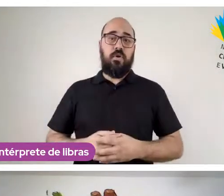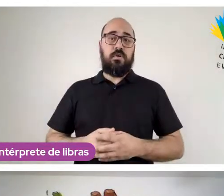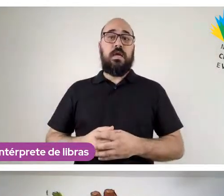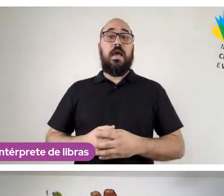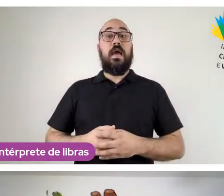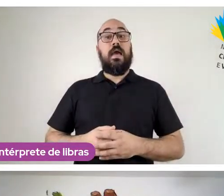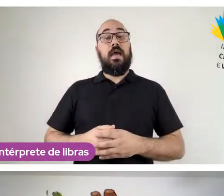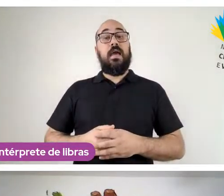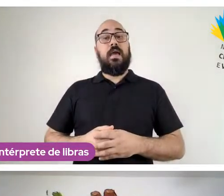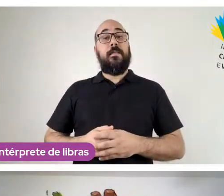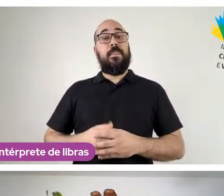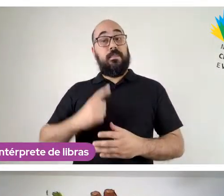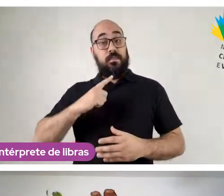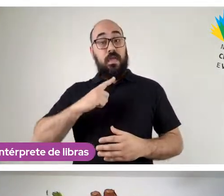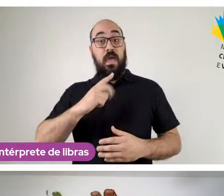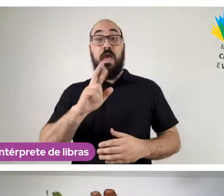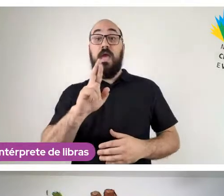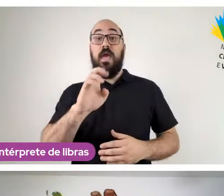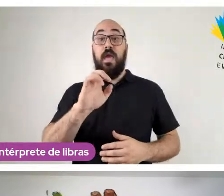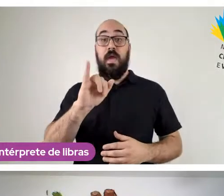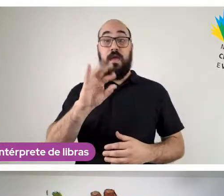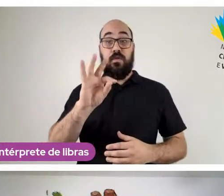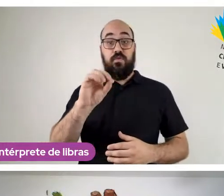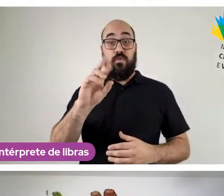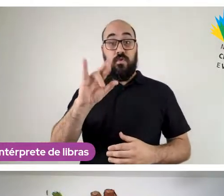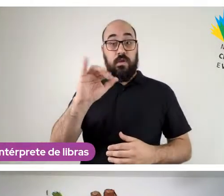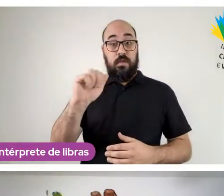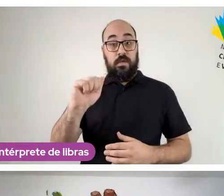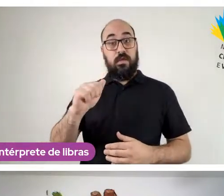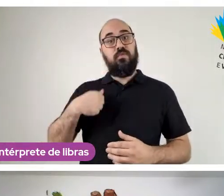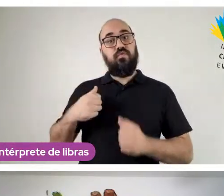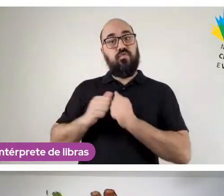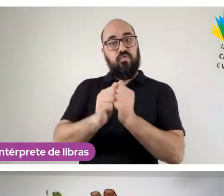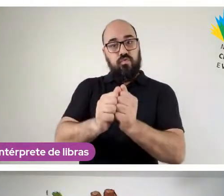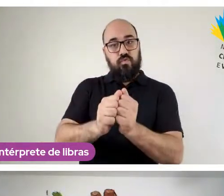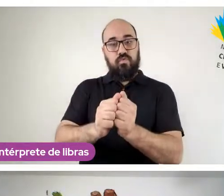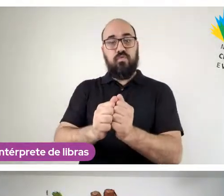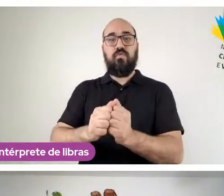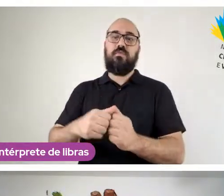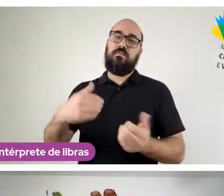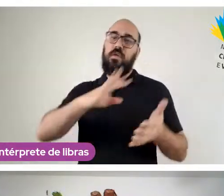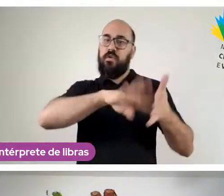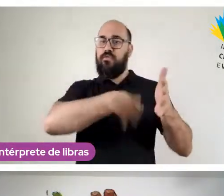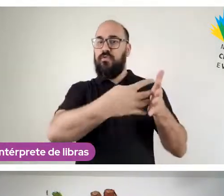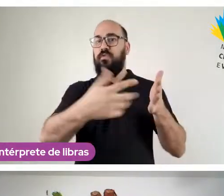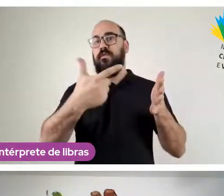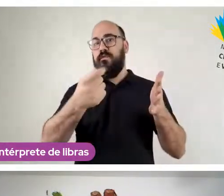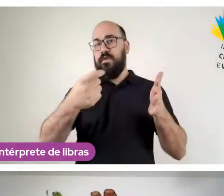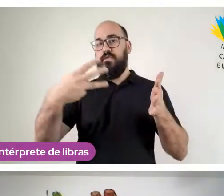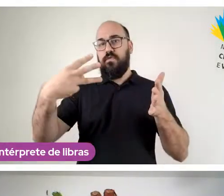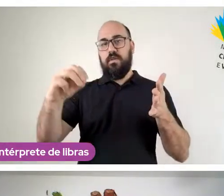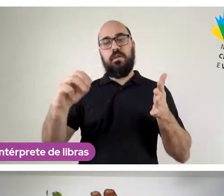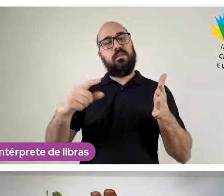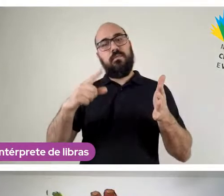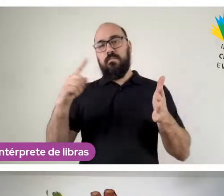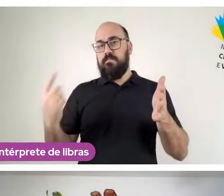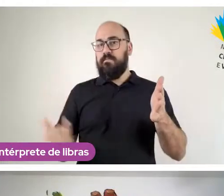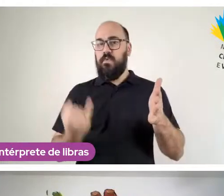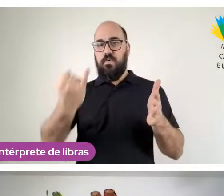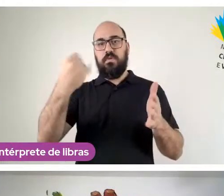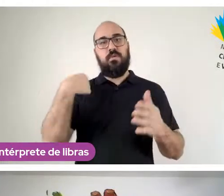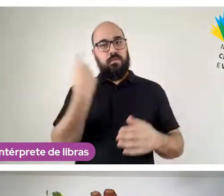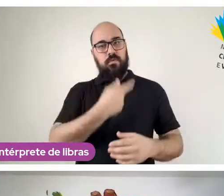atividades do nosso programa da Agenda 2030. Então, estamos bastante honrados de ter a sua participação aqui. Muito obrigada.